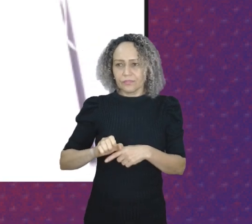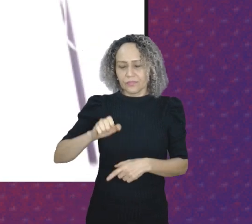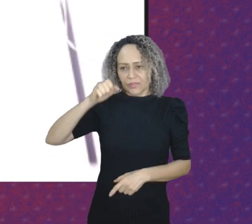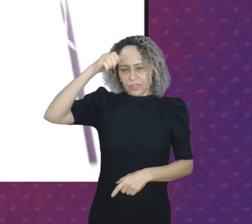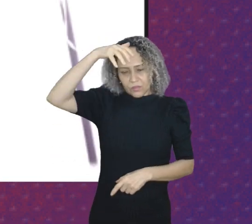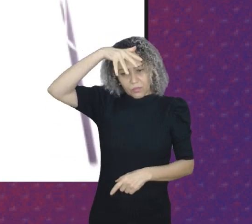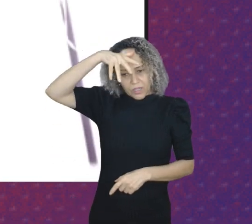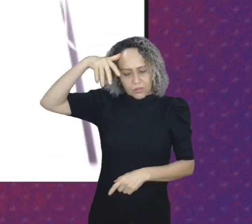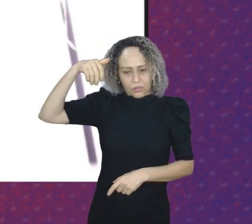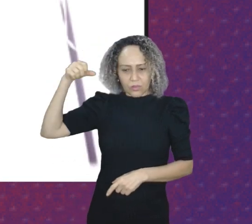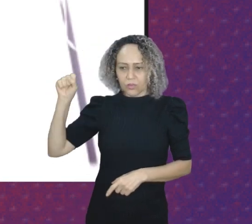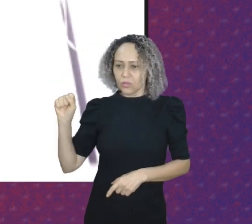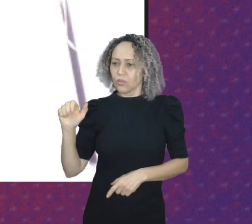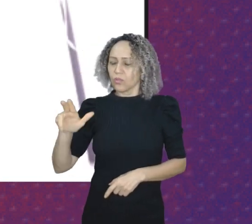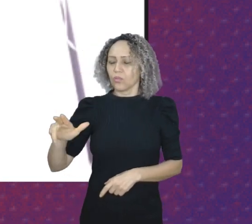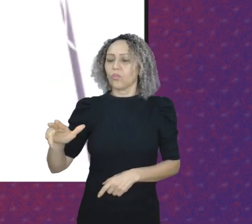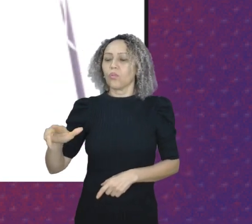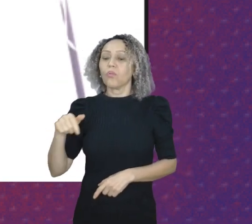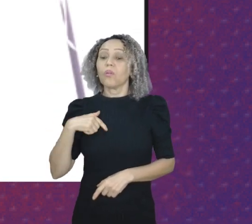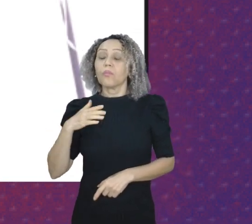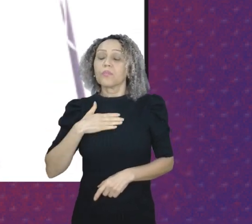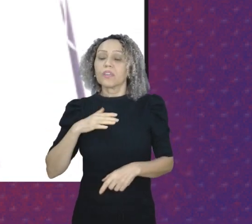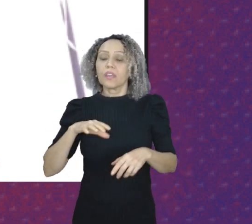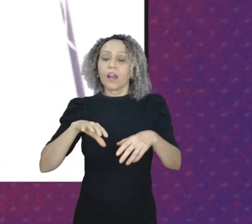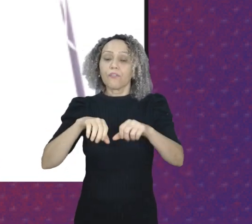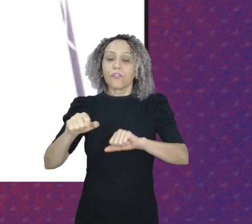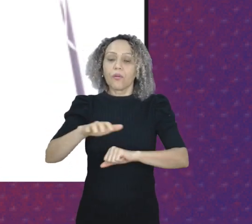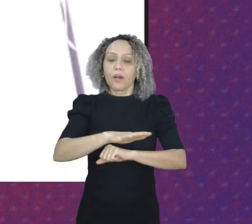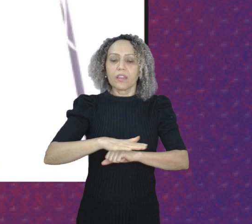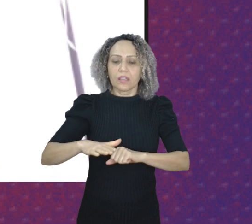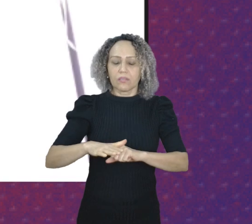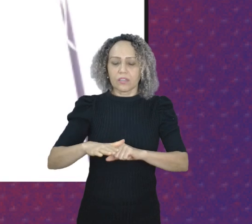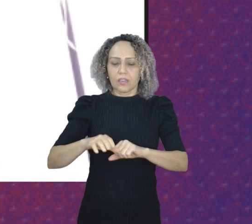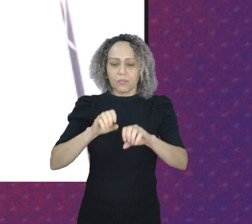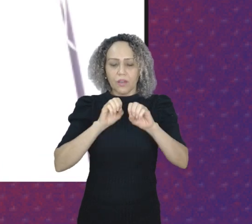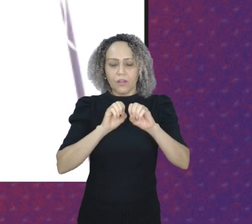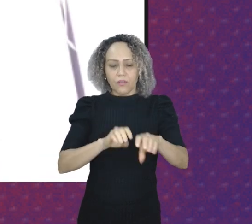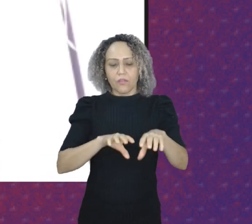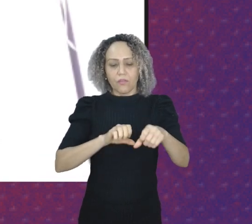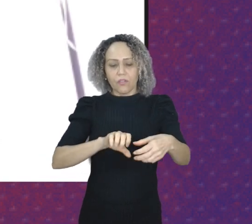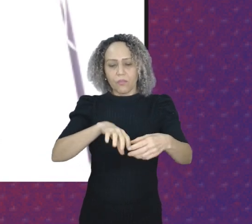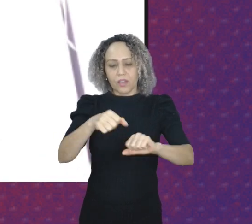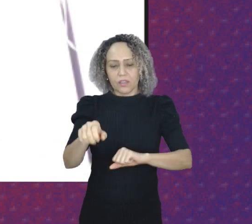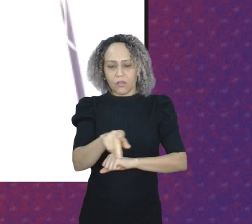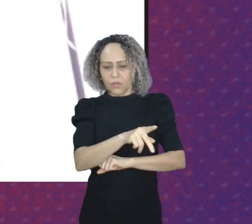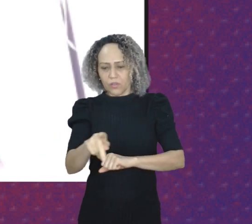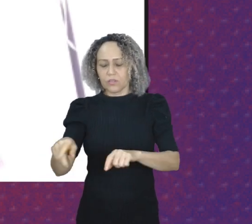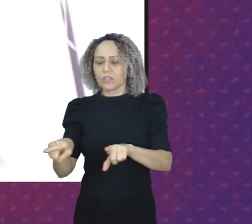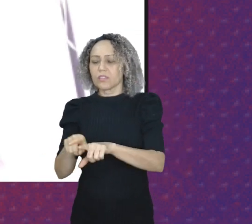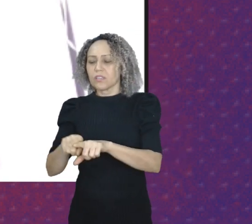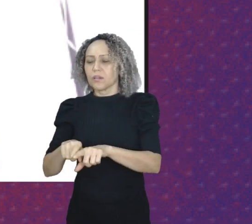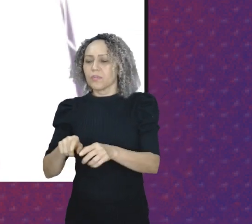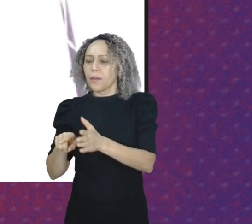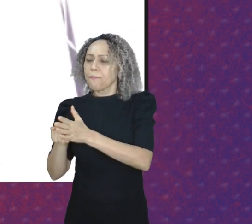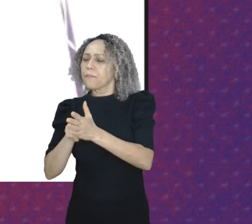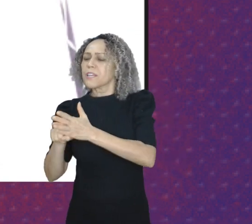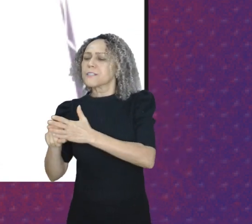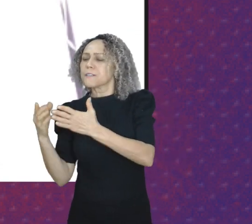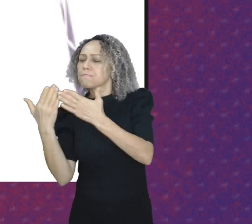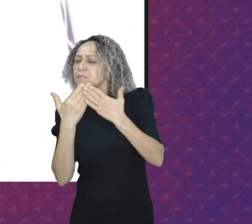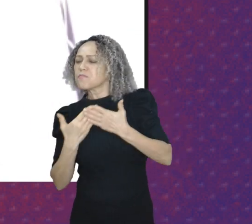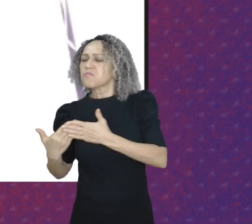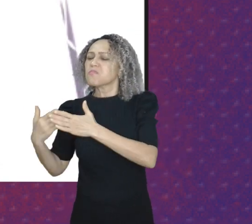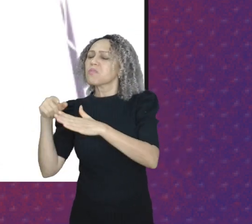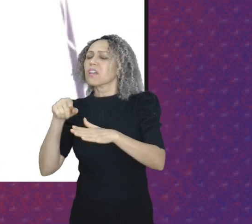formação para professores e na linha de pesquisa formação para a diversidade.